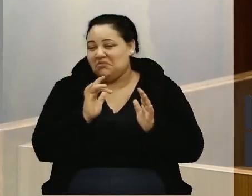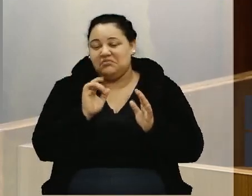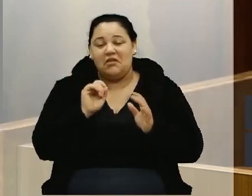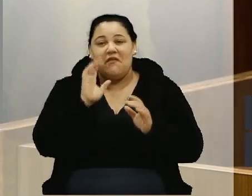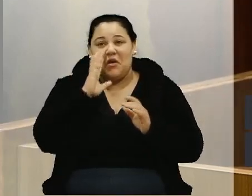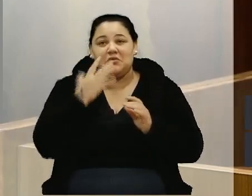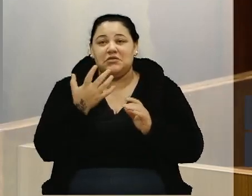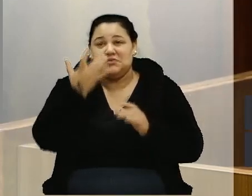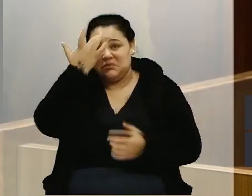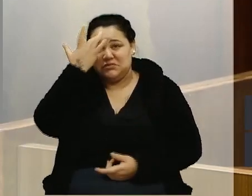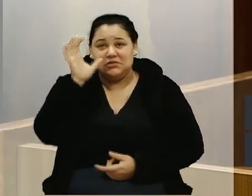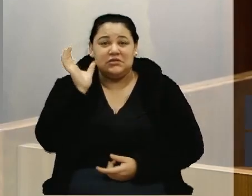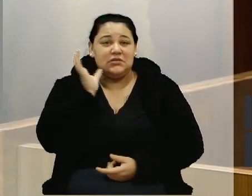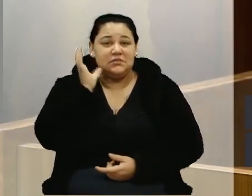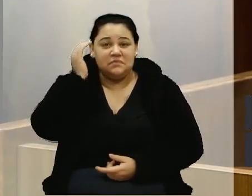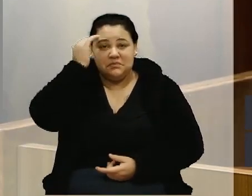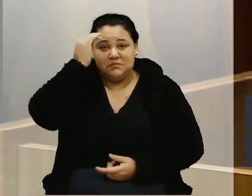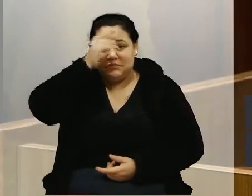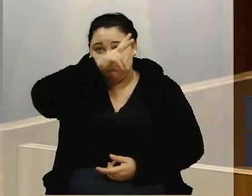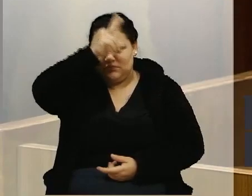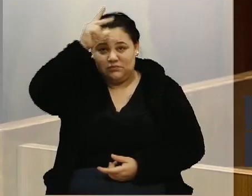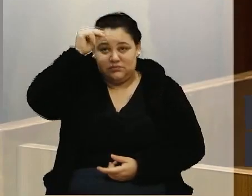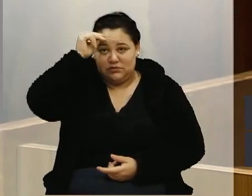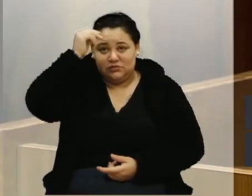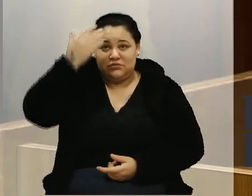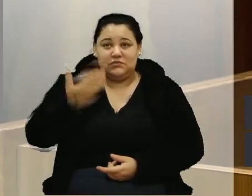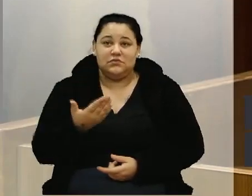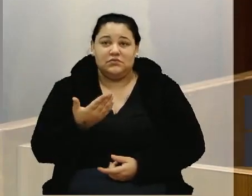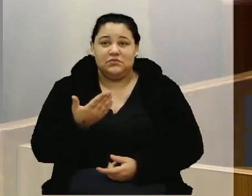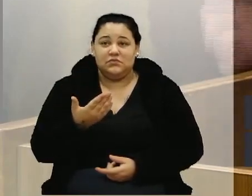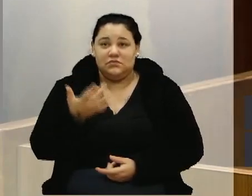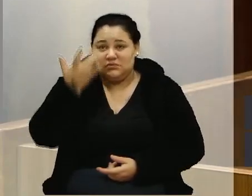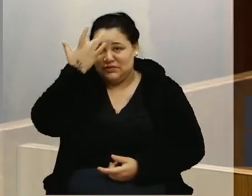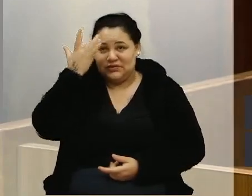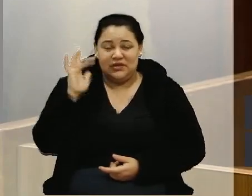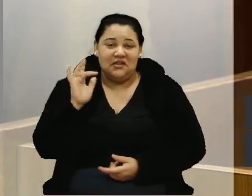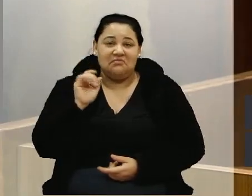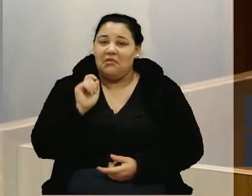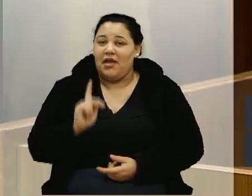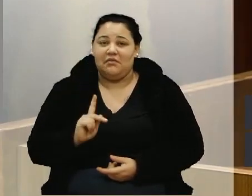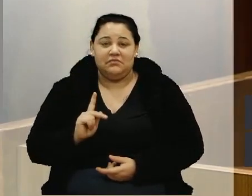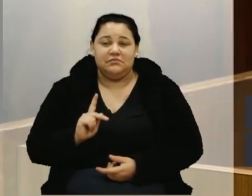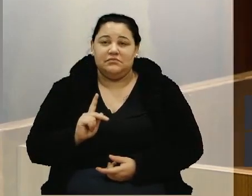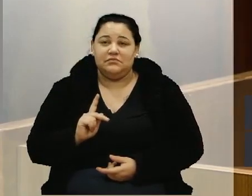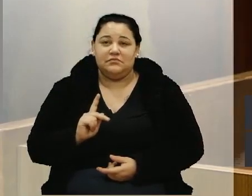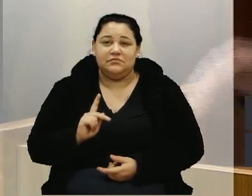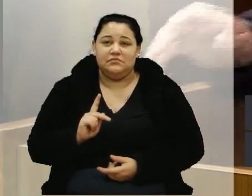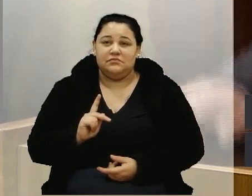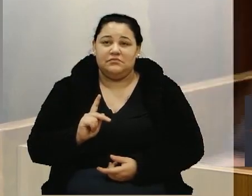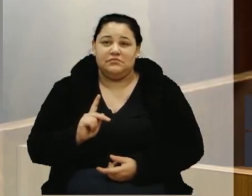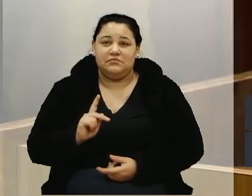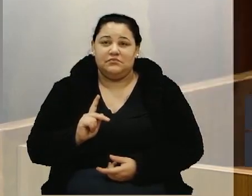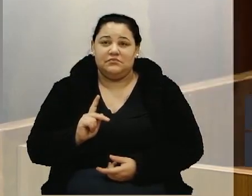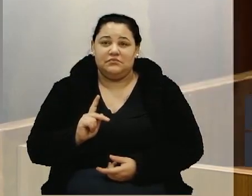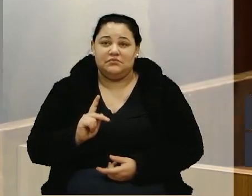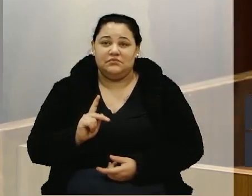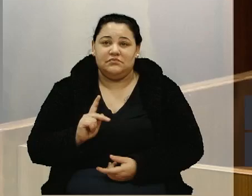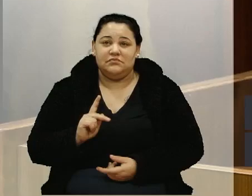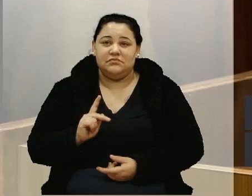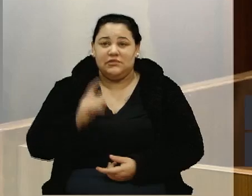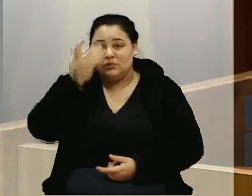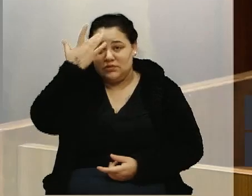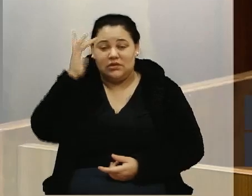ser o Felipe, o nosso candidato a prefeito. Não sei se vai ser o Mauro Pereira, não sei, entendeu? Não sei o que o MDB vai